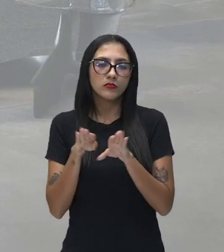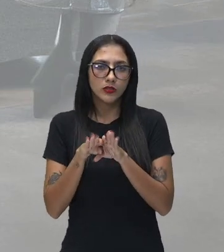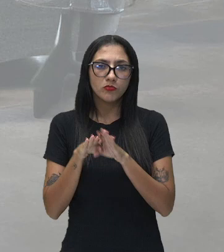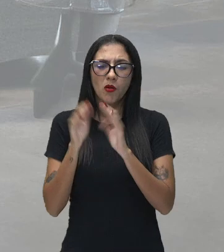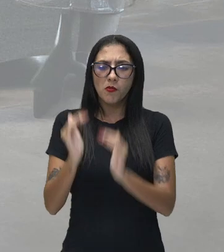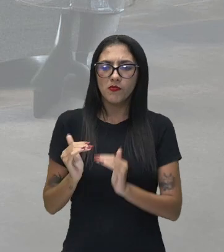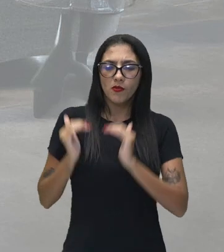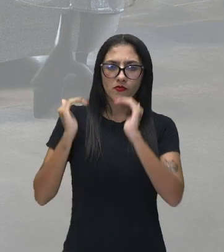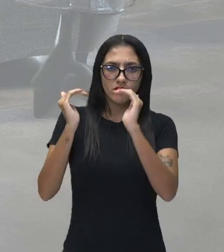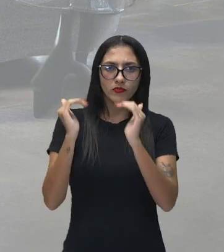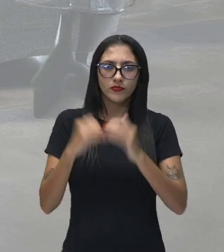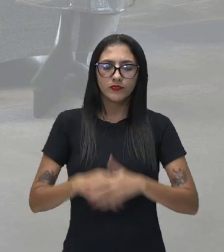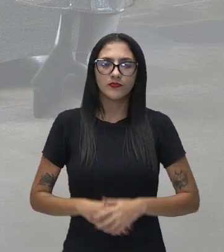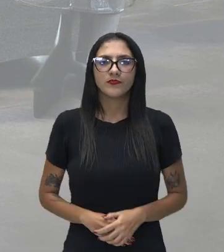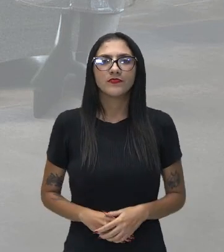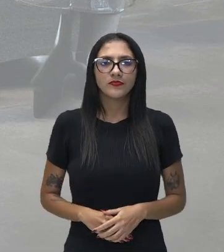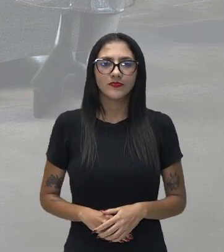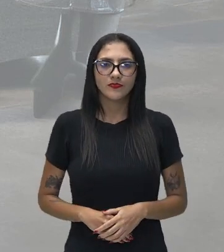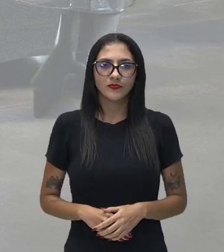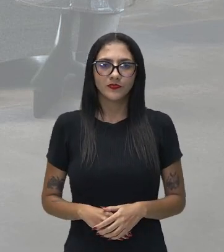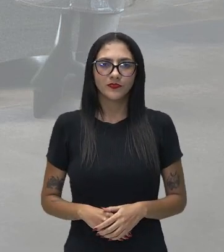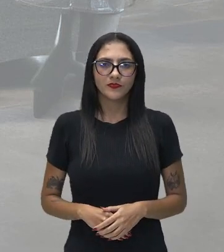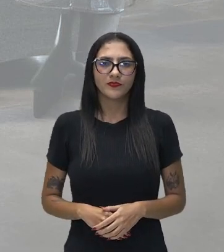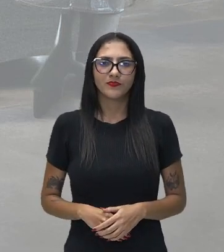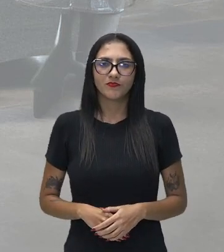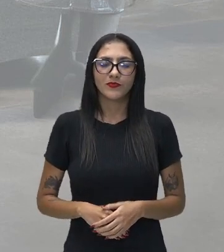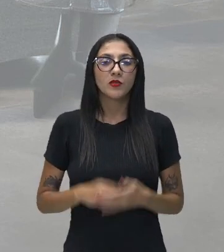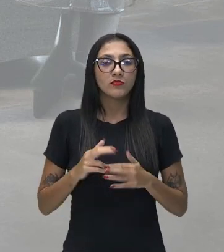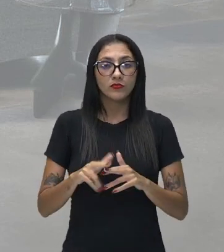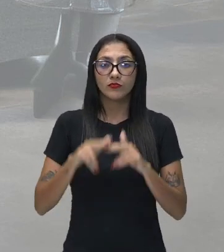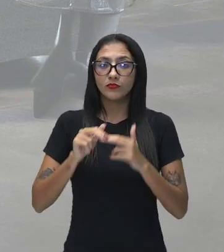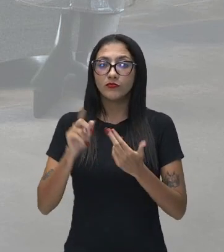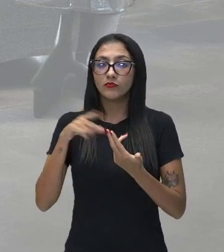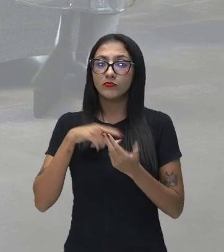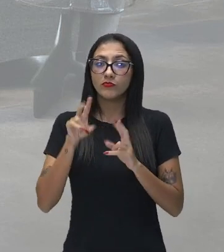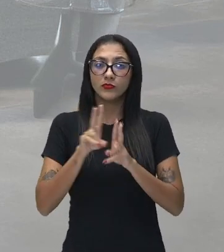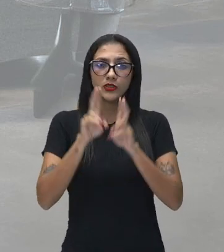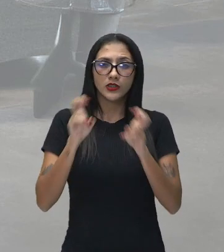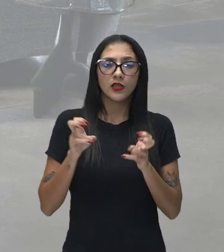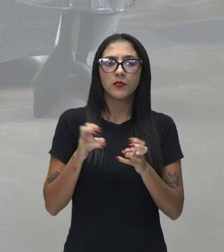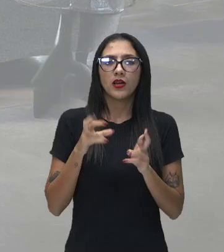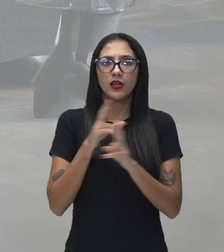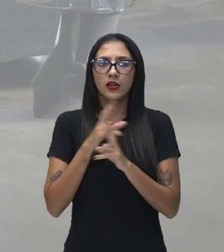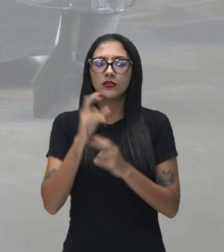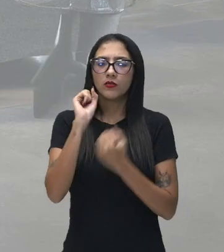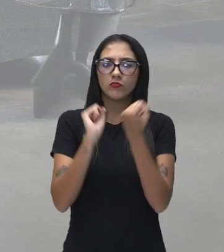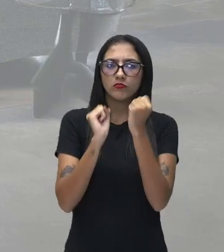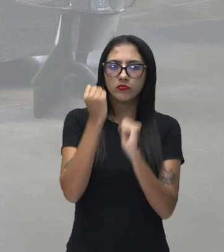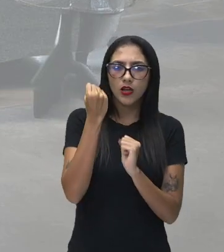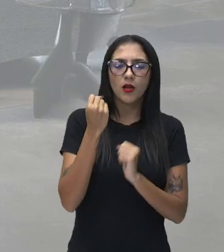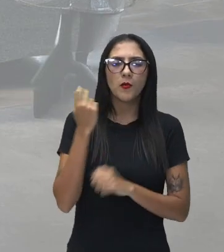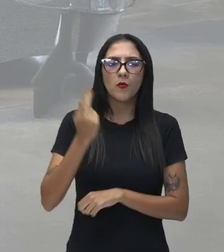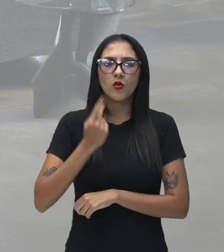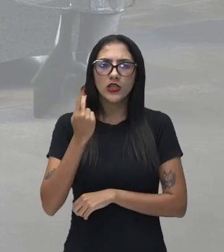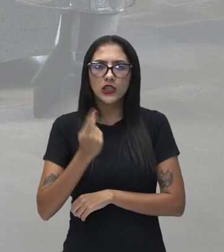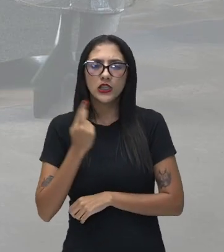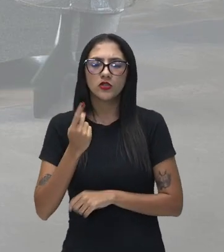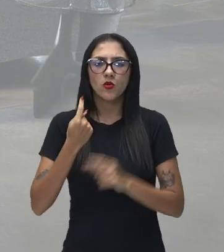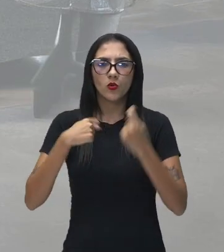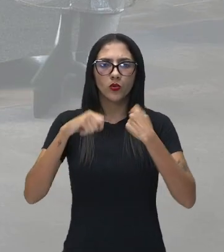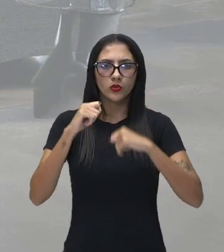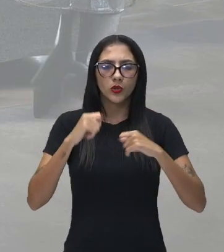potência mundial. Então é justamente nesse clima de crescimento industrial, econômico e político que a gente